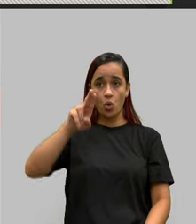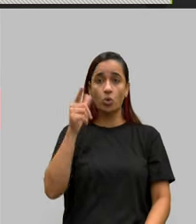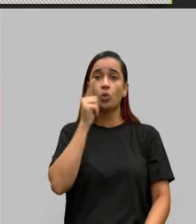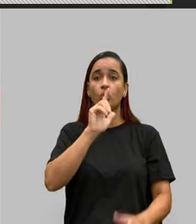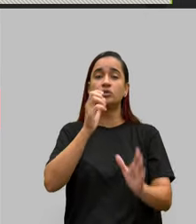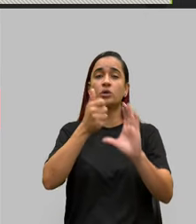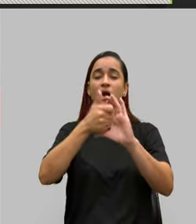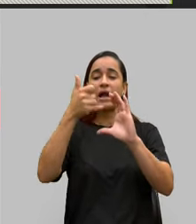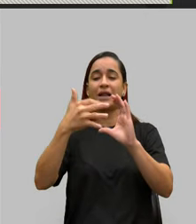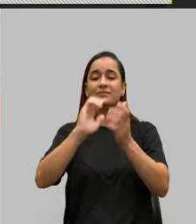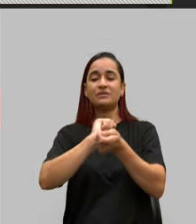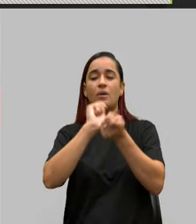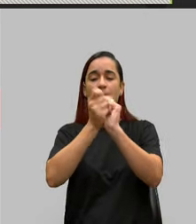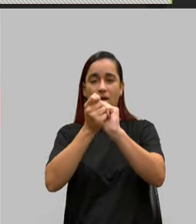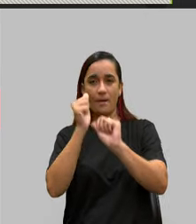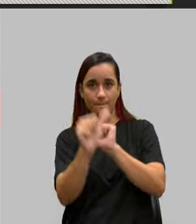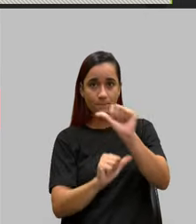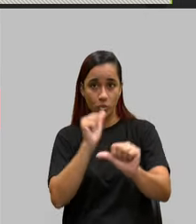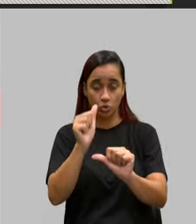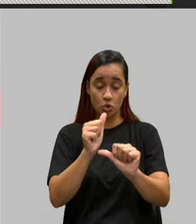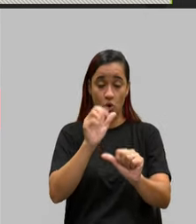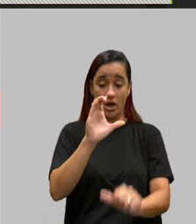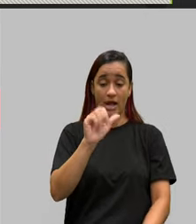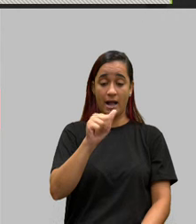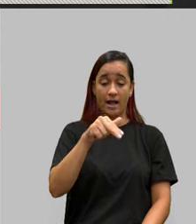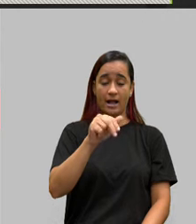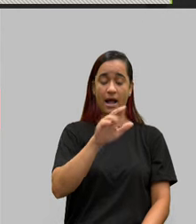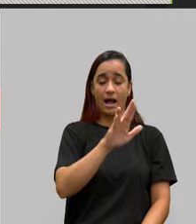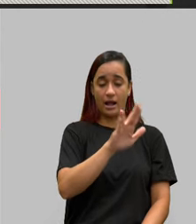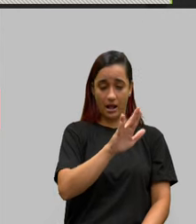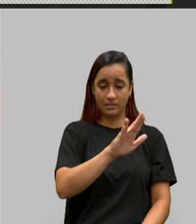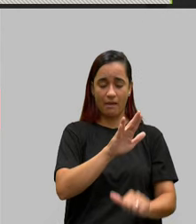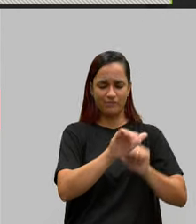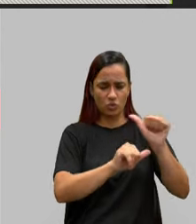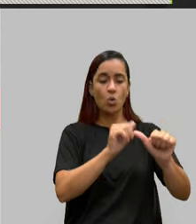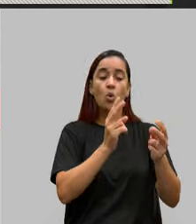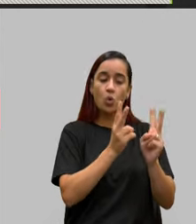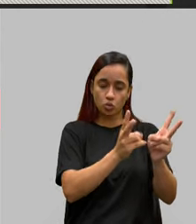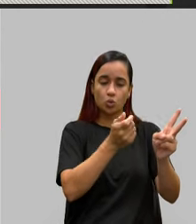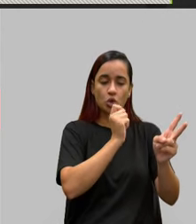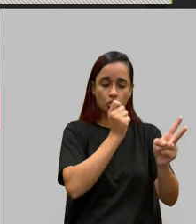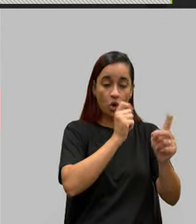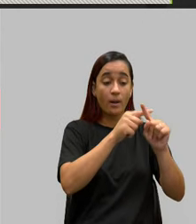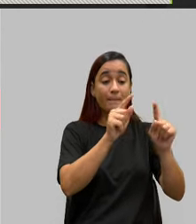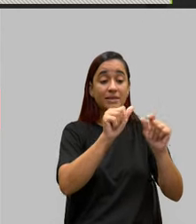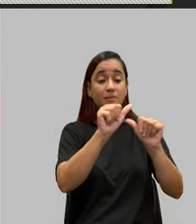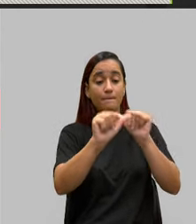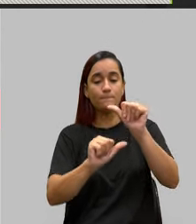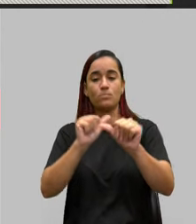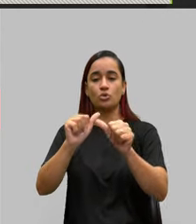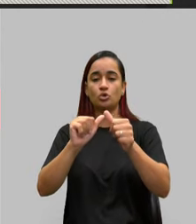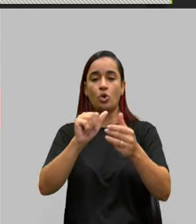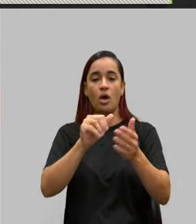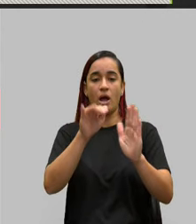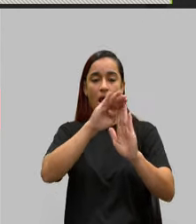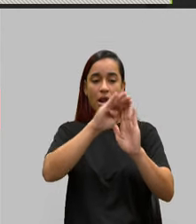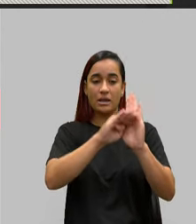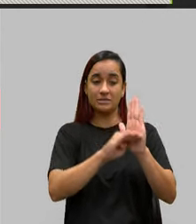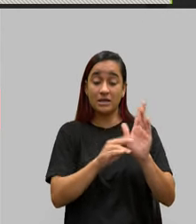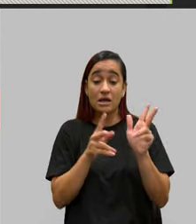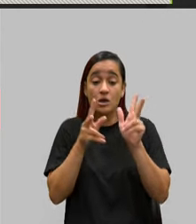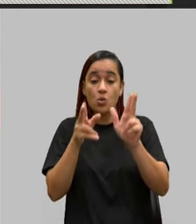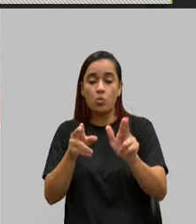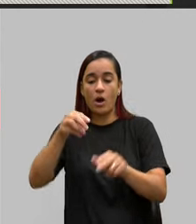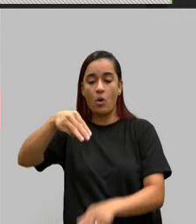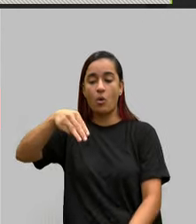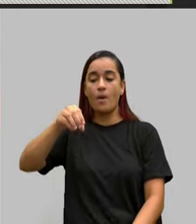a cannabis ela continua droga mas tirou lista que ela estava cannabis estava na lista da morfina